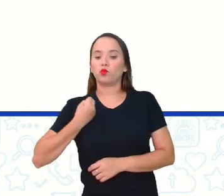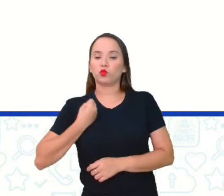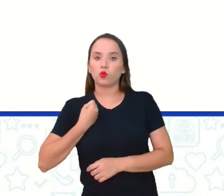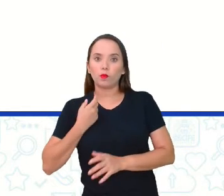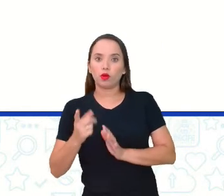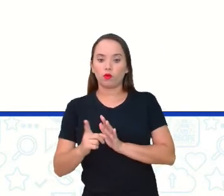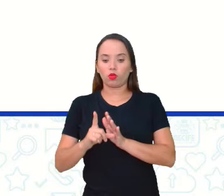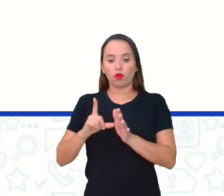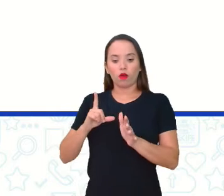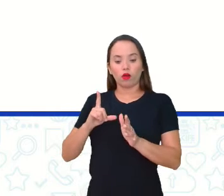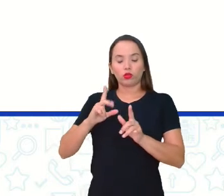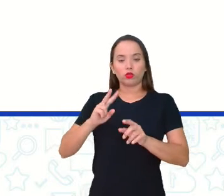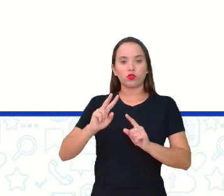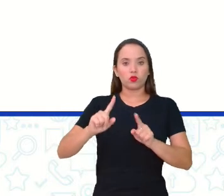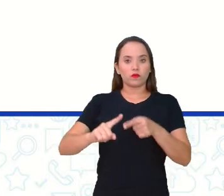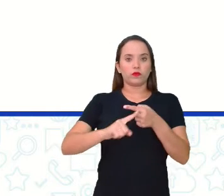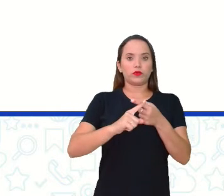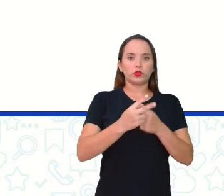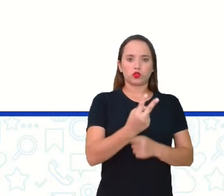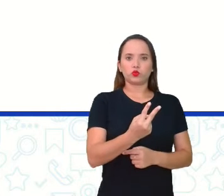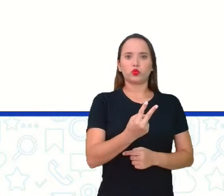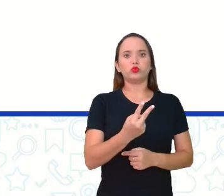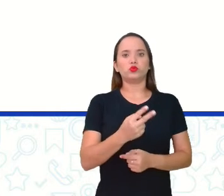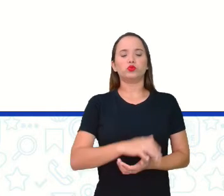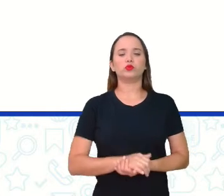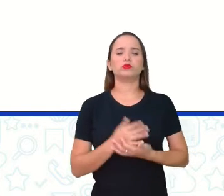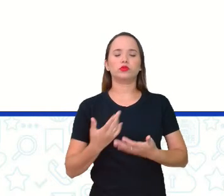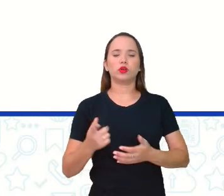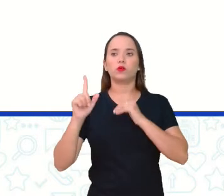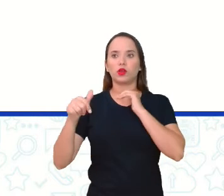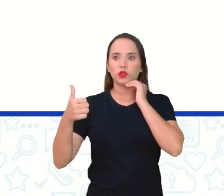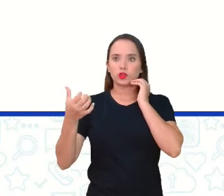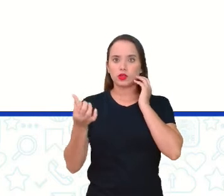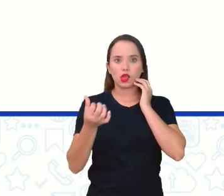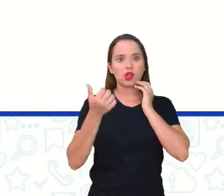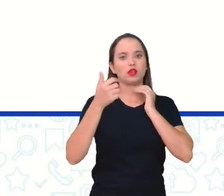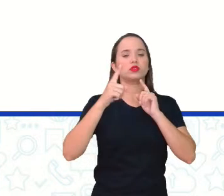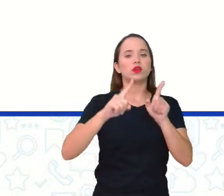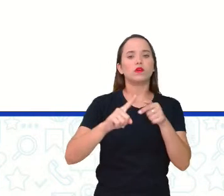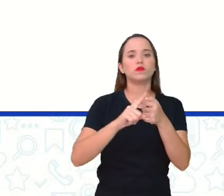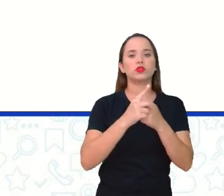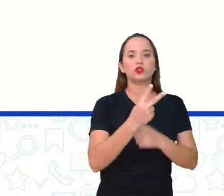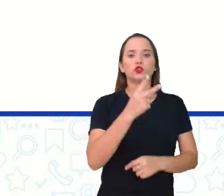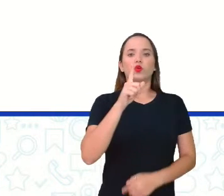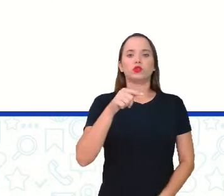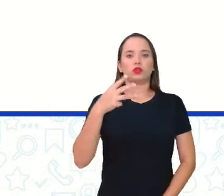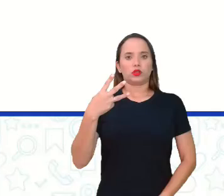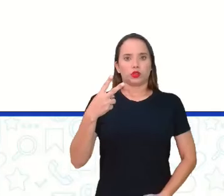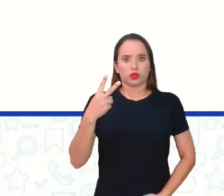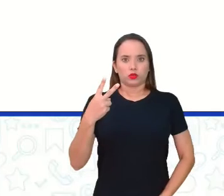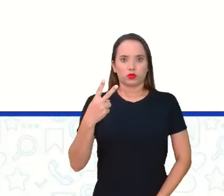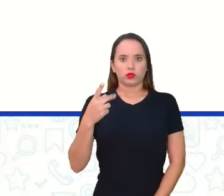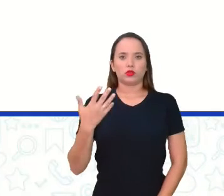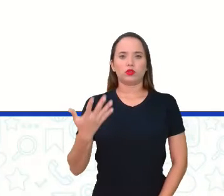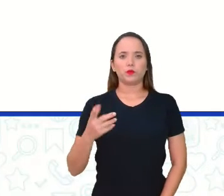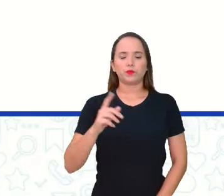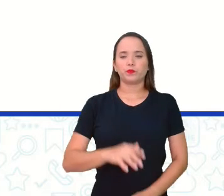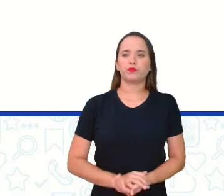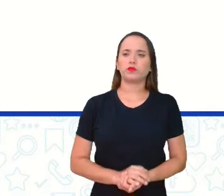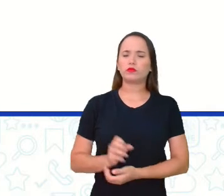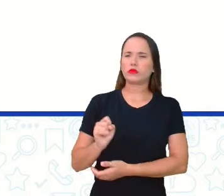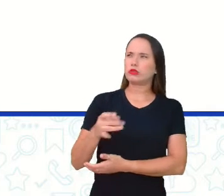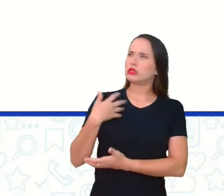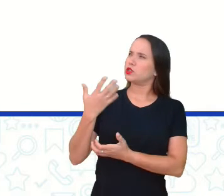tinha 16 anteriormente, multipliquei por 2, 32. Então, observa que essa é a lógica. Se eu quisesse saber quem